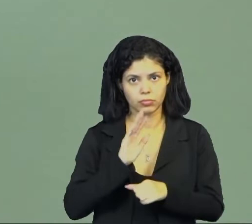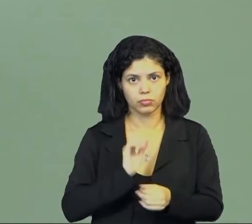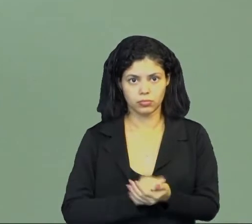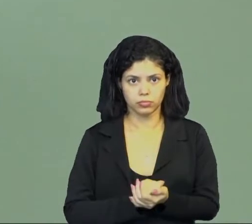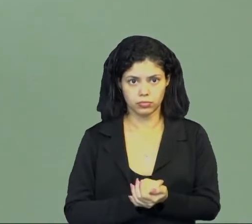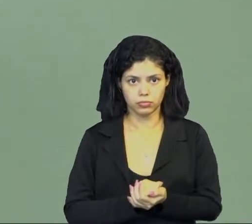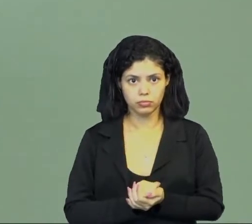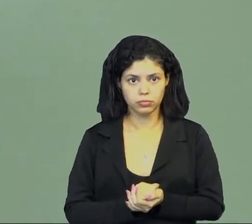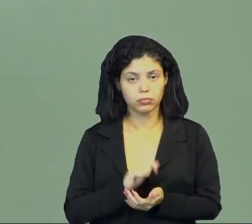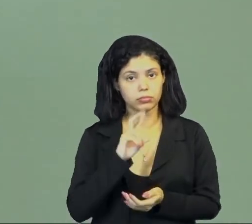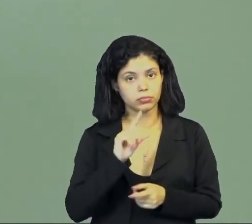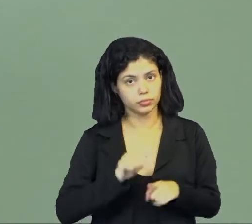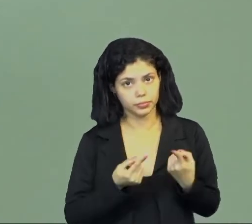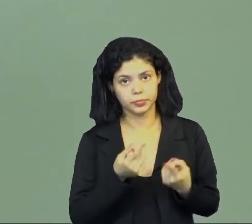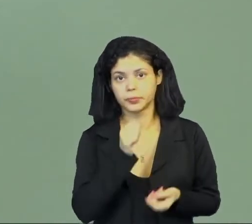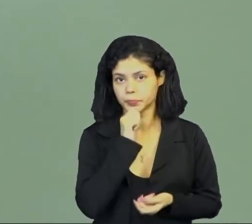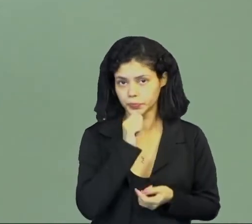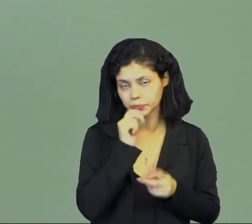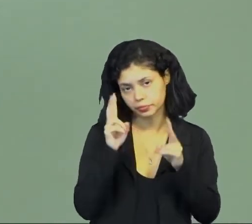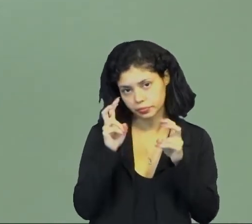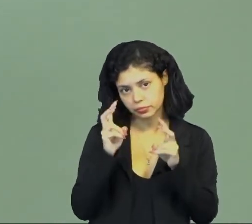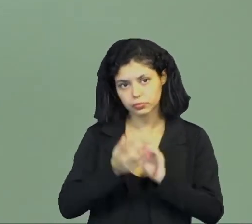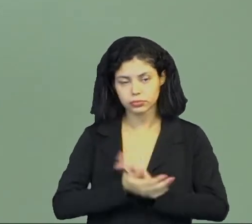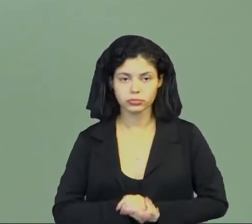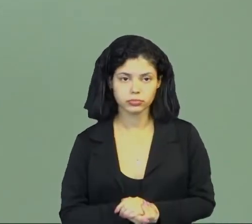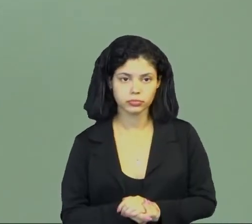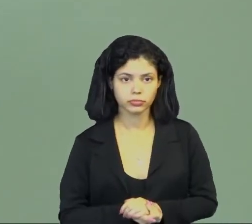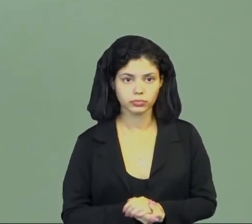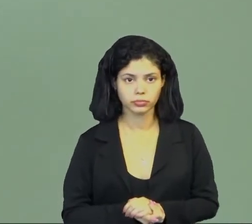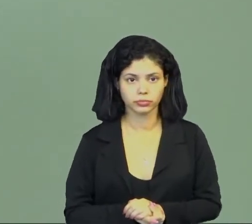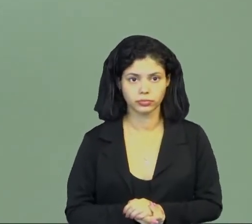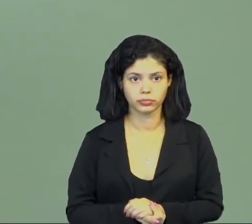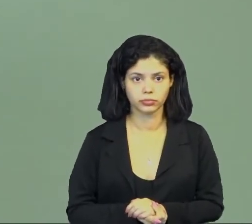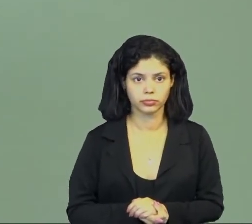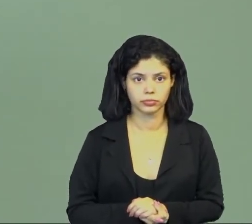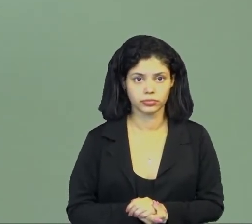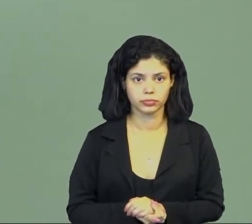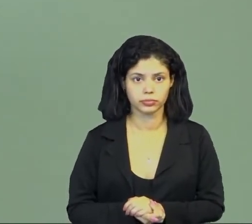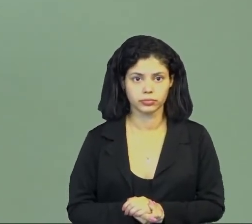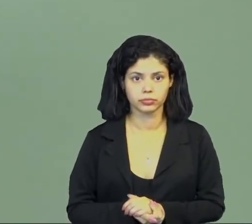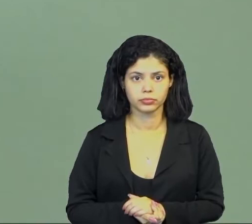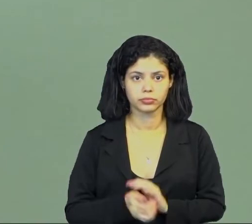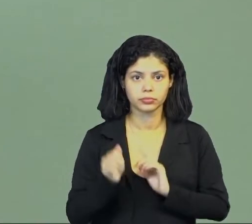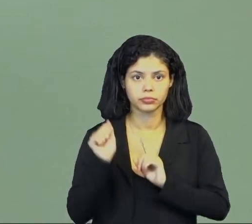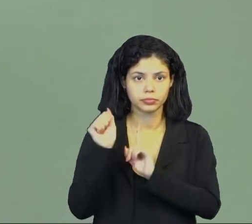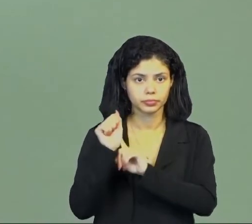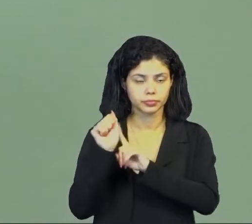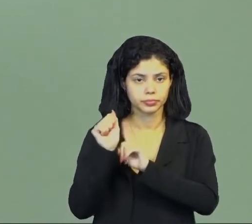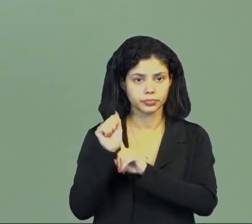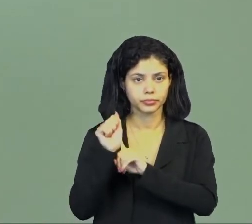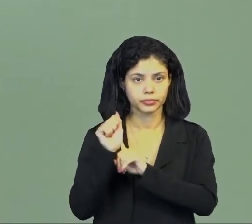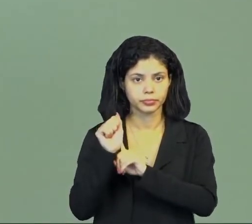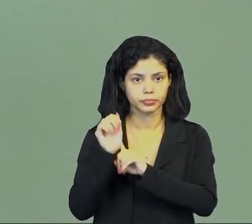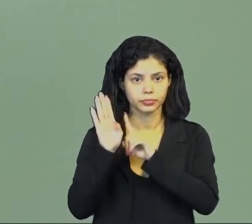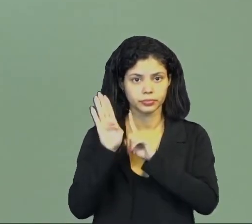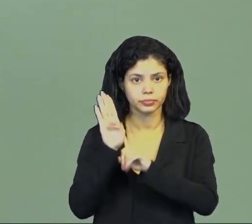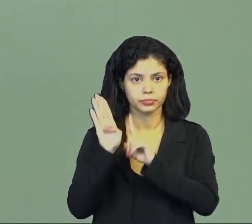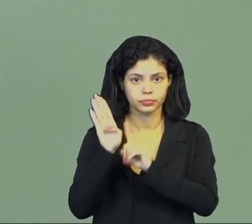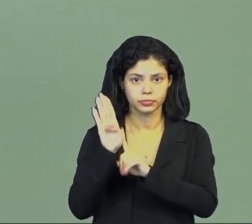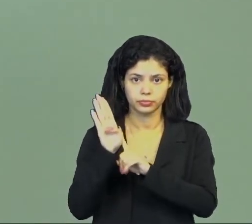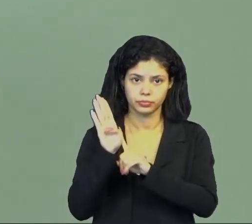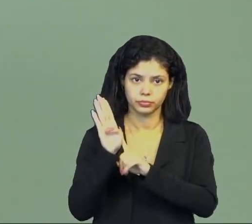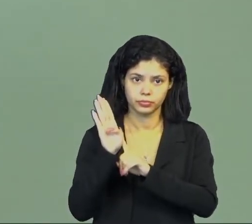se condensar. Mas isso também é uma teoria. Então, relacionado ao Big Bang, nós temos um conhecimento filosófico,